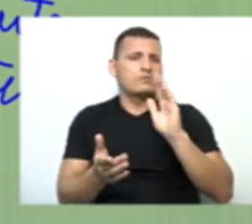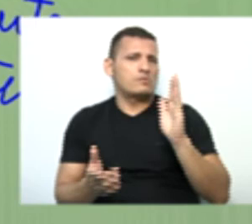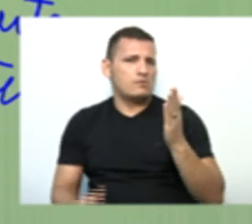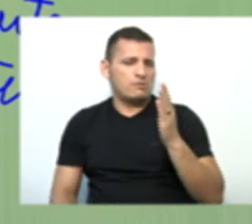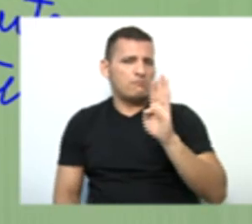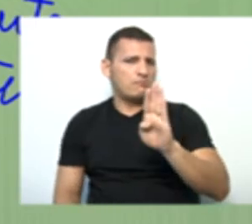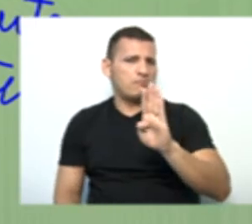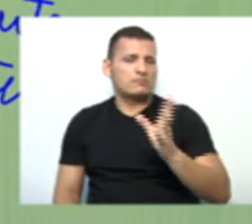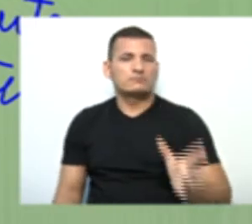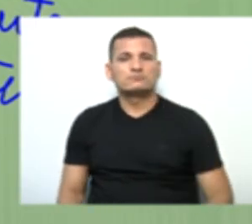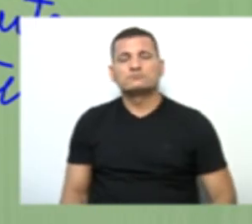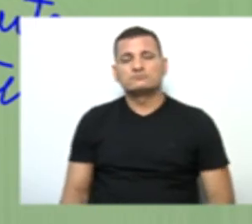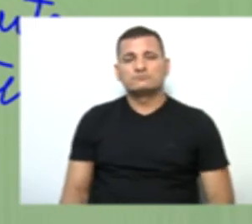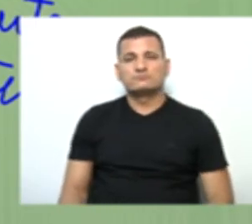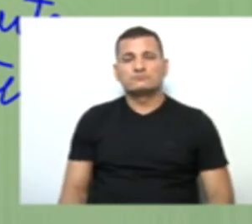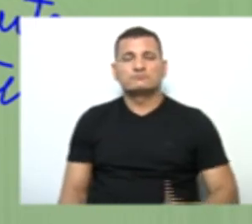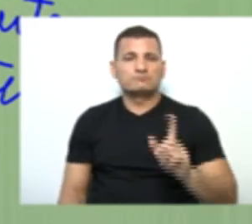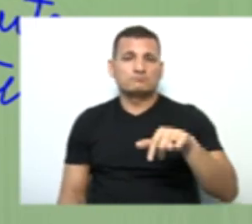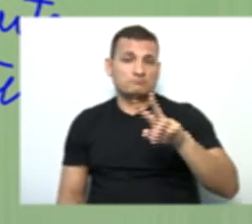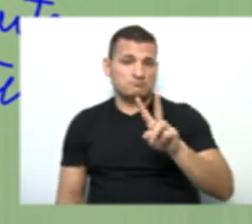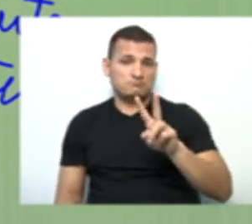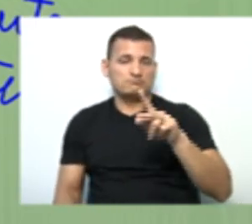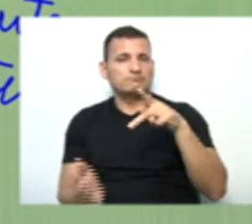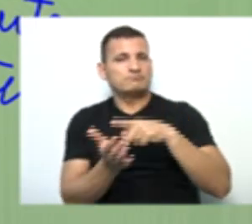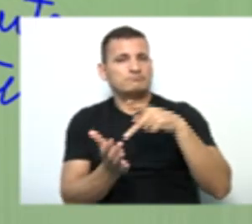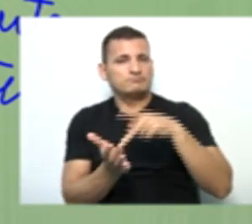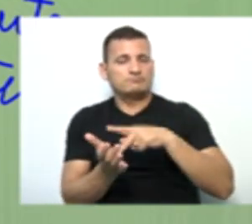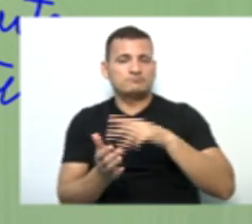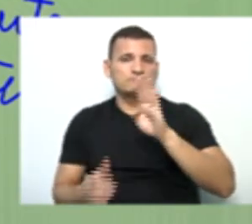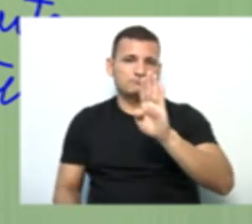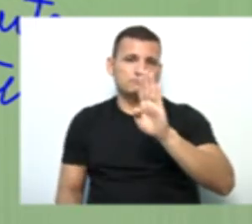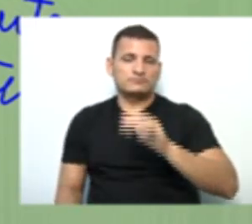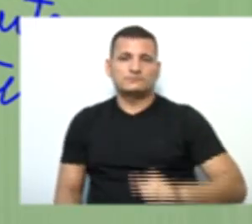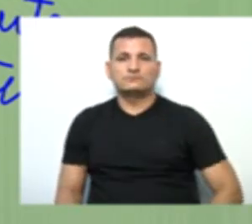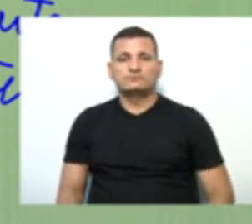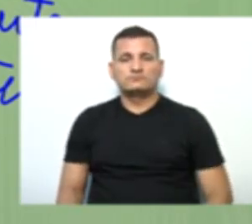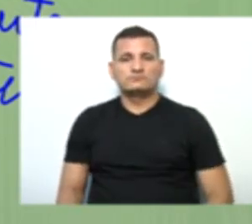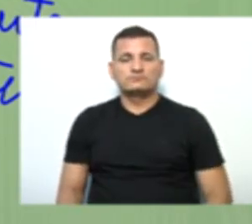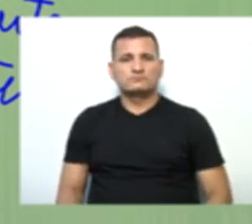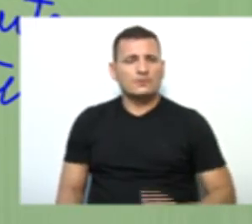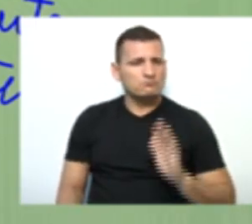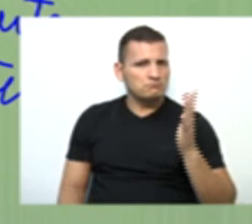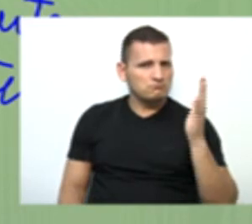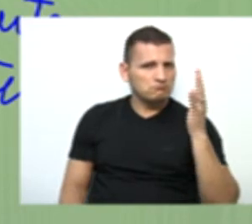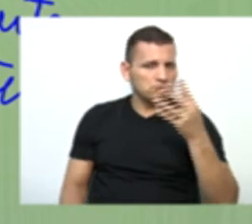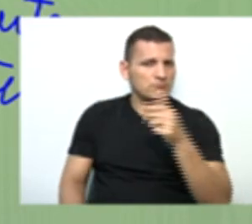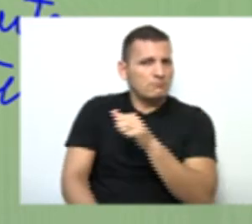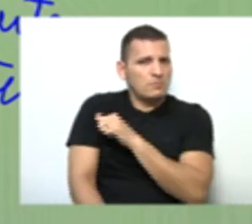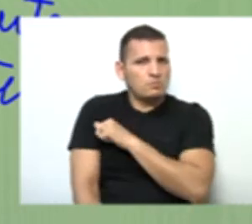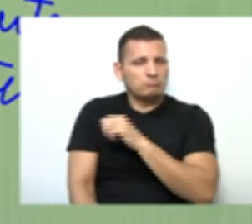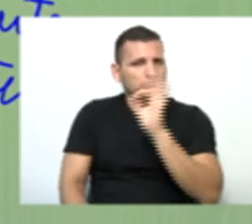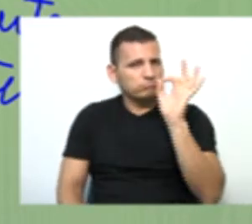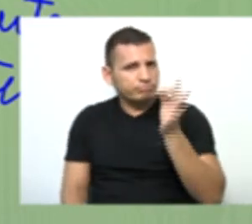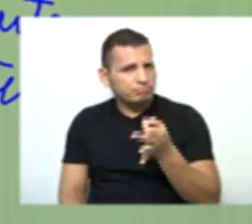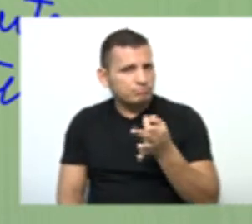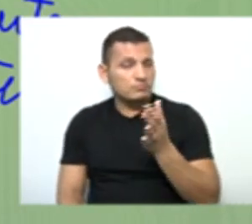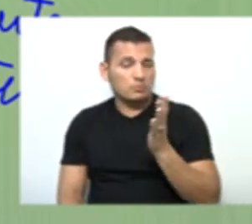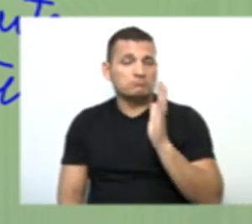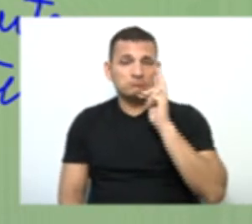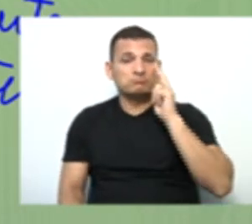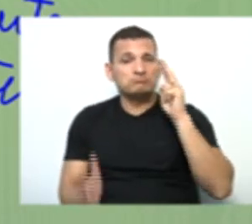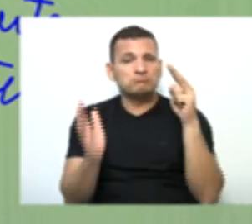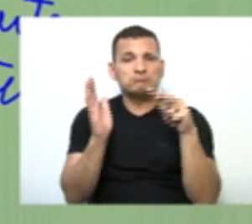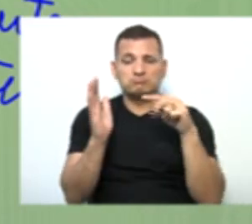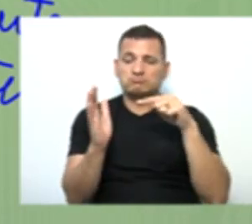é a assertiva verdadeira. Muito bem. Será que todos os alunos acertaram? Com certeza, professora. Eu estou vendo muita Vamos participação lá.